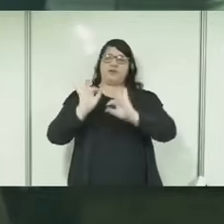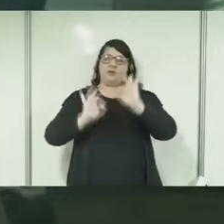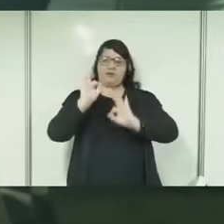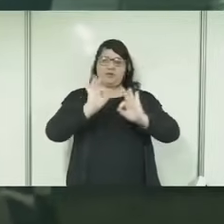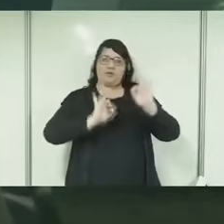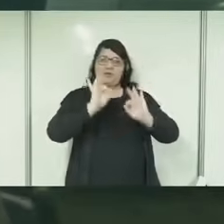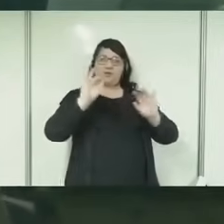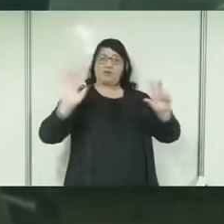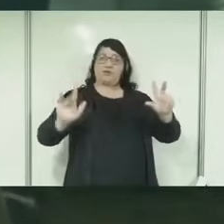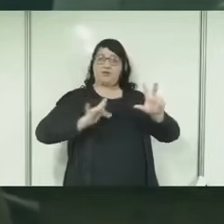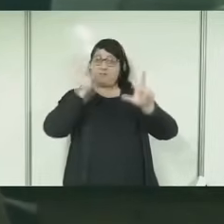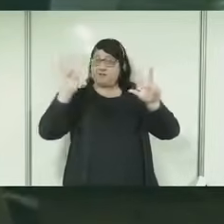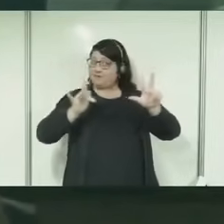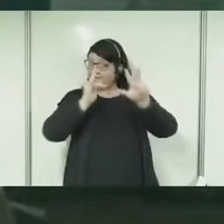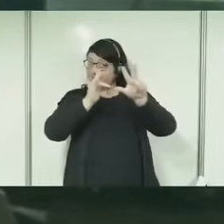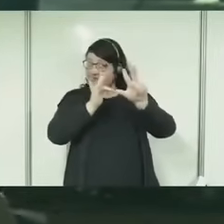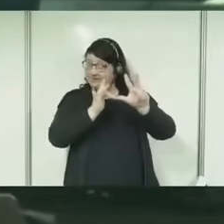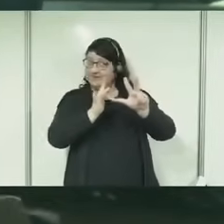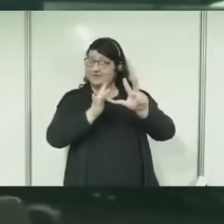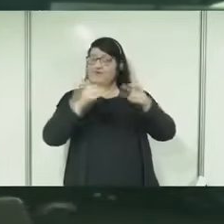Uma salva de palmas para todos.